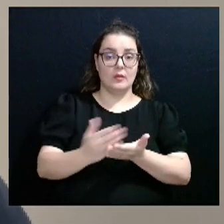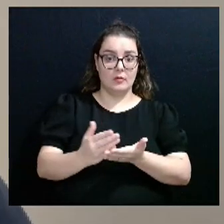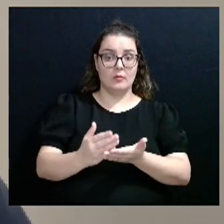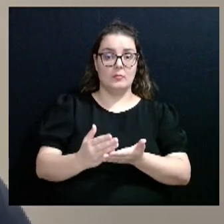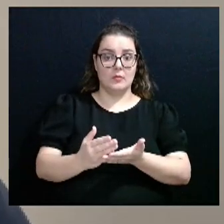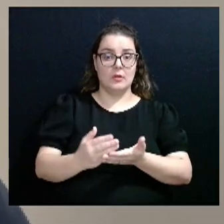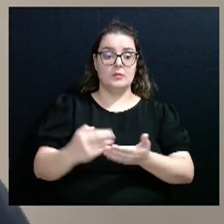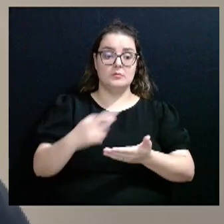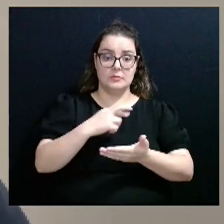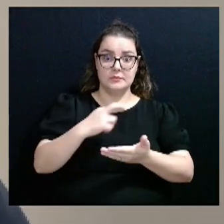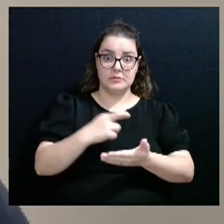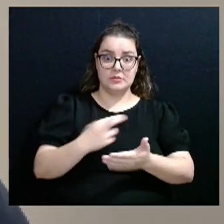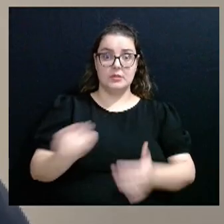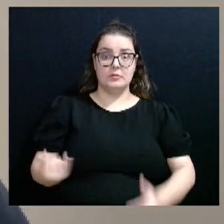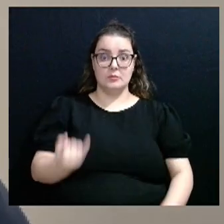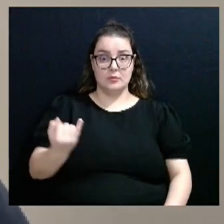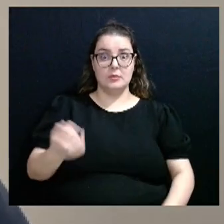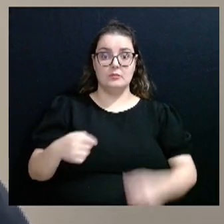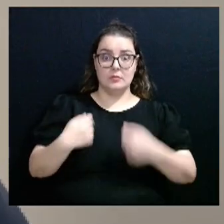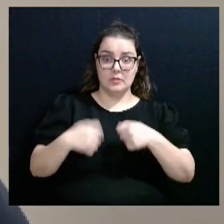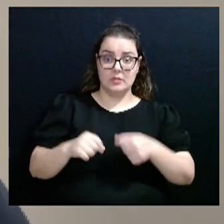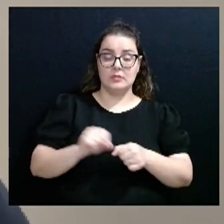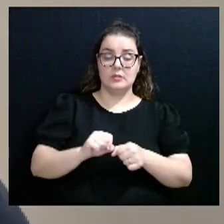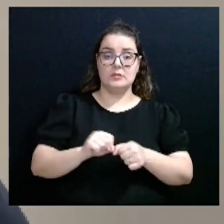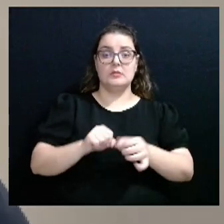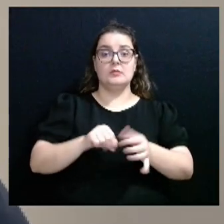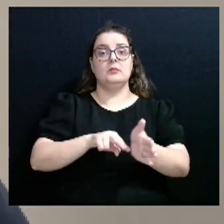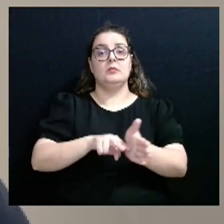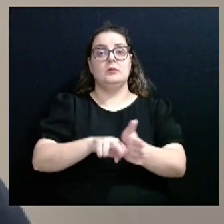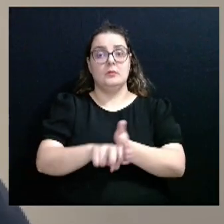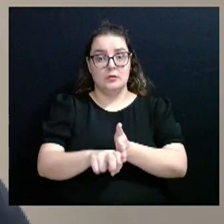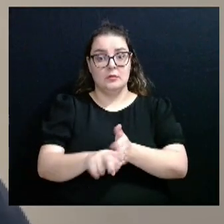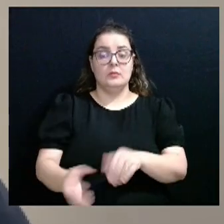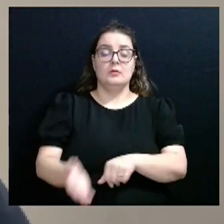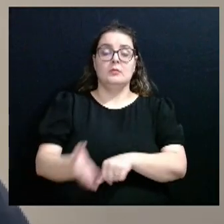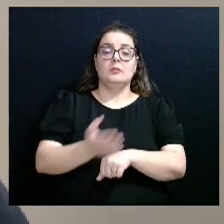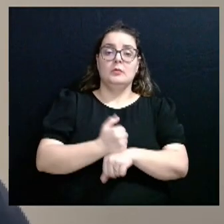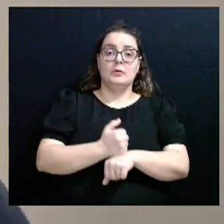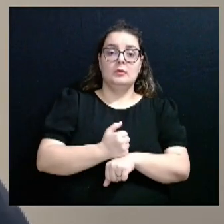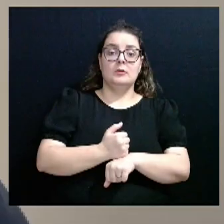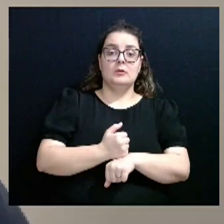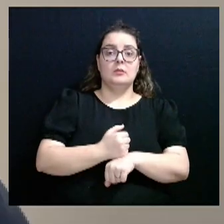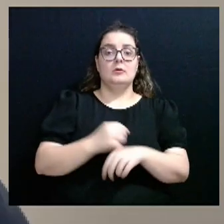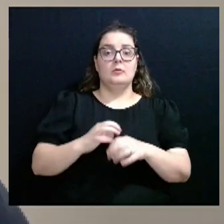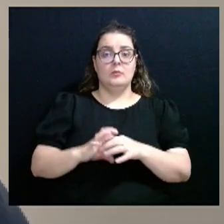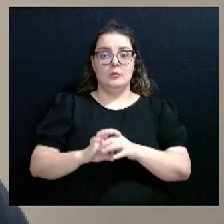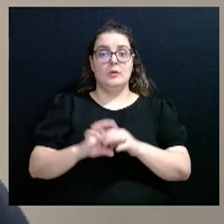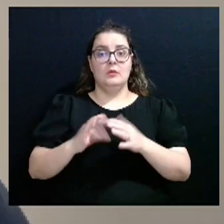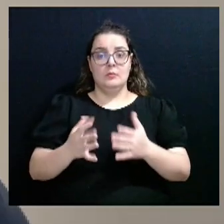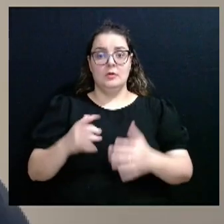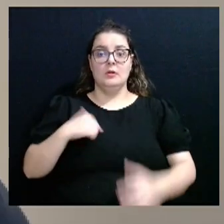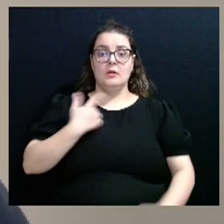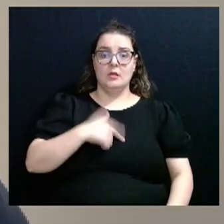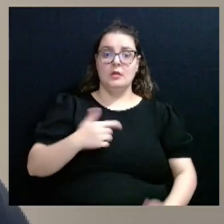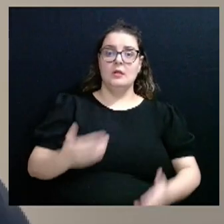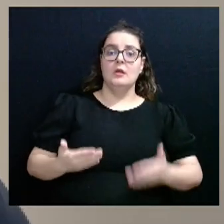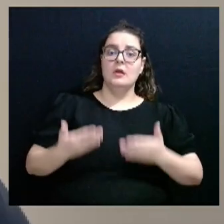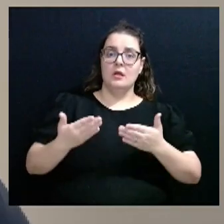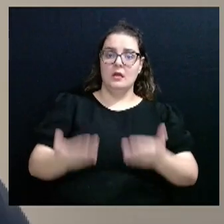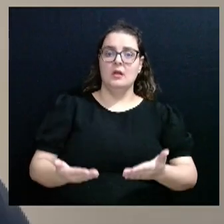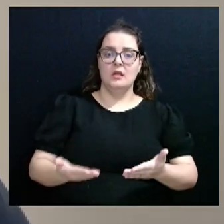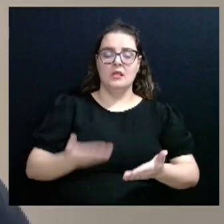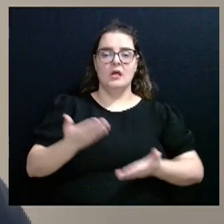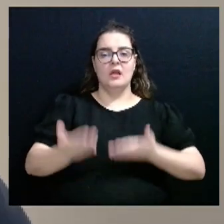necessidade de fazer-se o diagnóstico precoce, permitindo que a gente oferte tratamentos